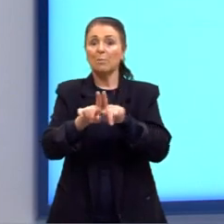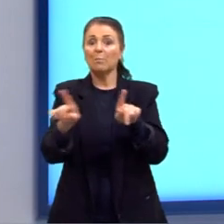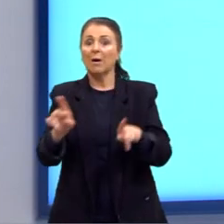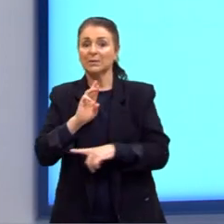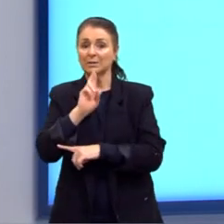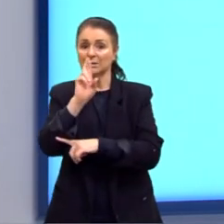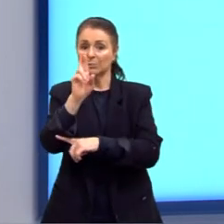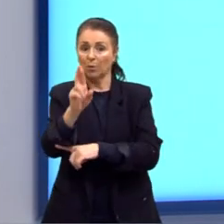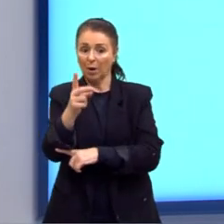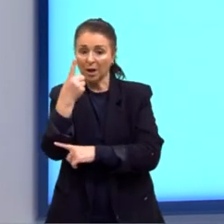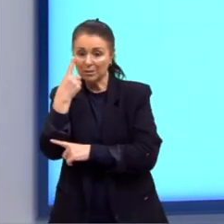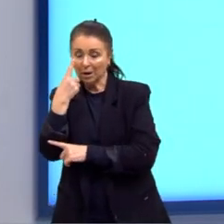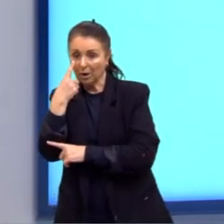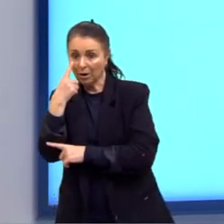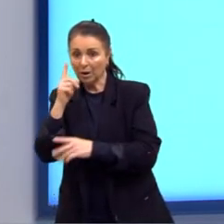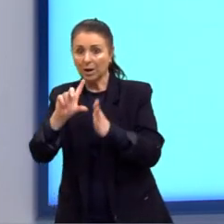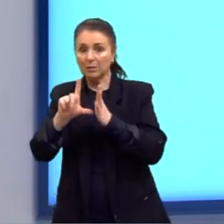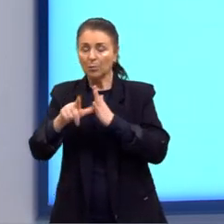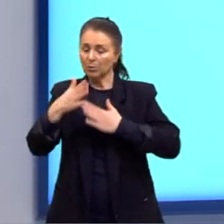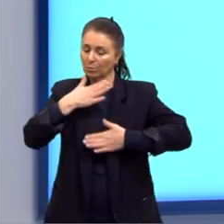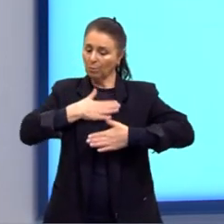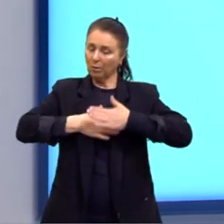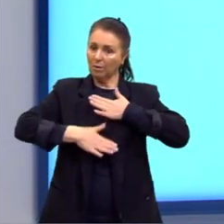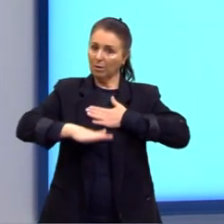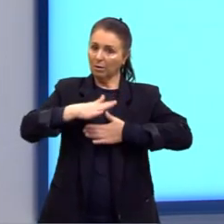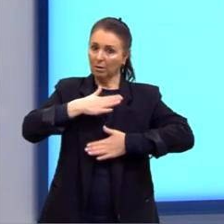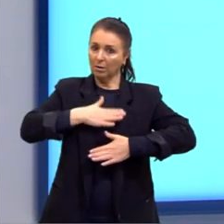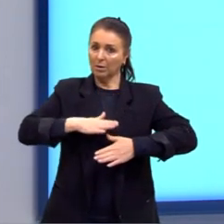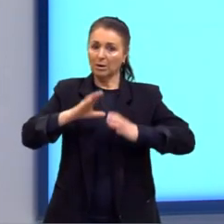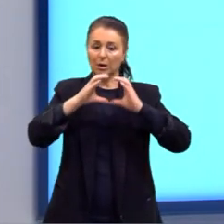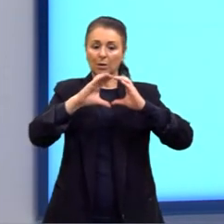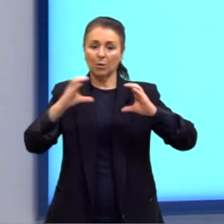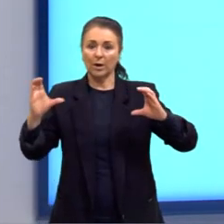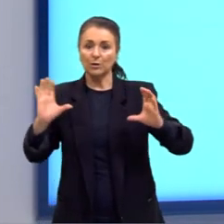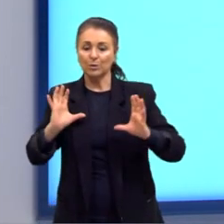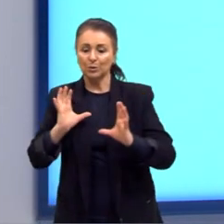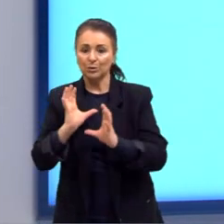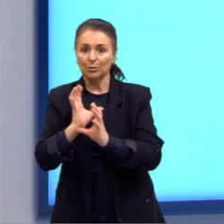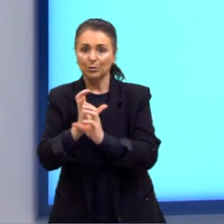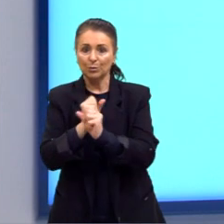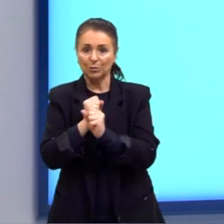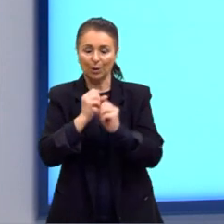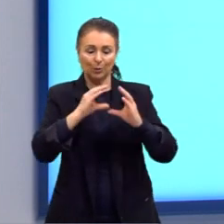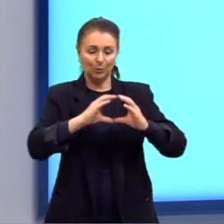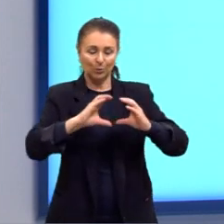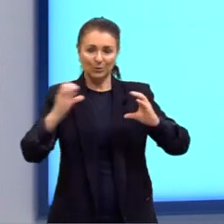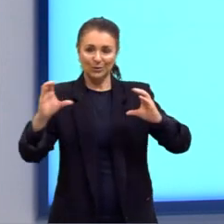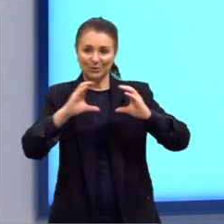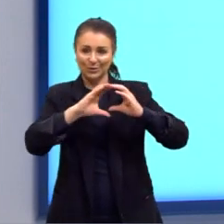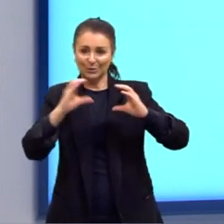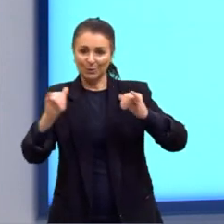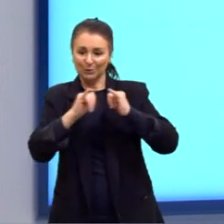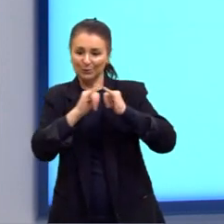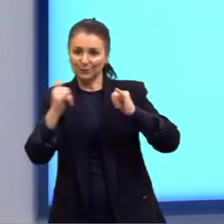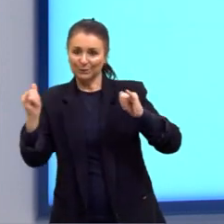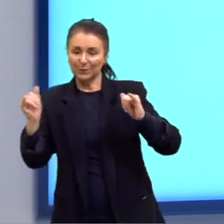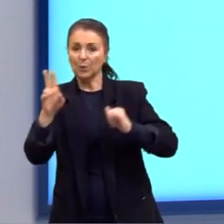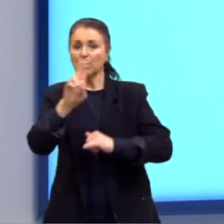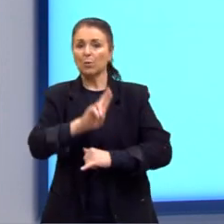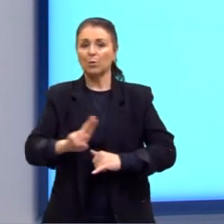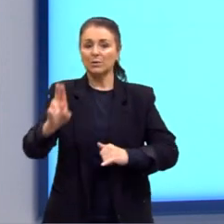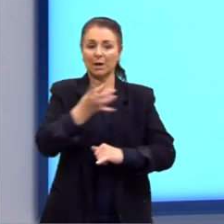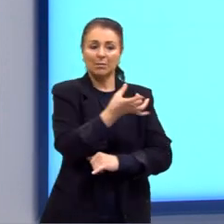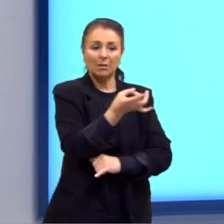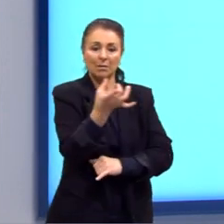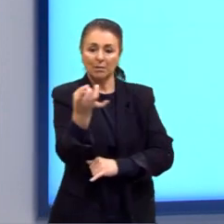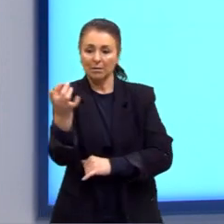então vocês podem olhar aqui né Depois com mais calma a corrente total Então nesse circuito né aplicada na verdade em